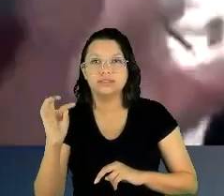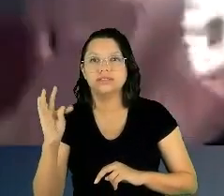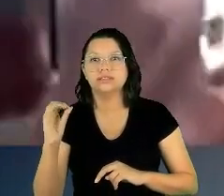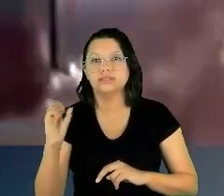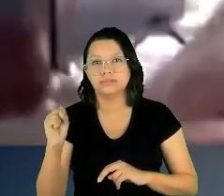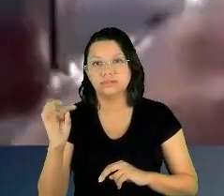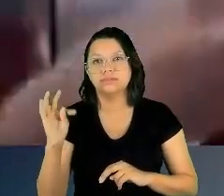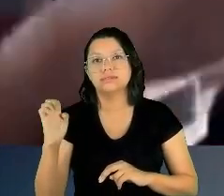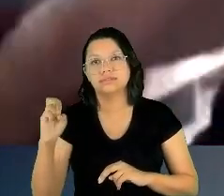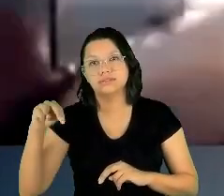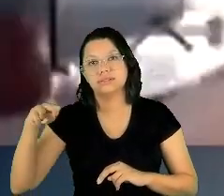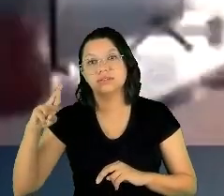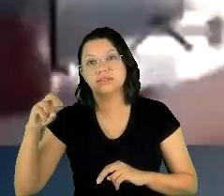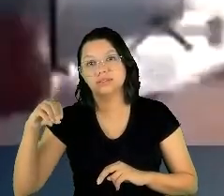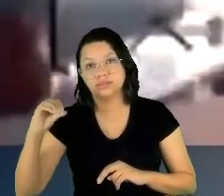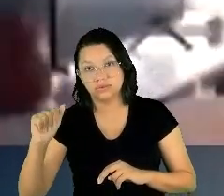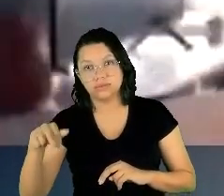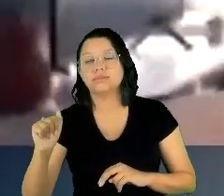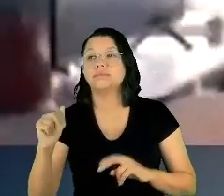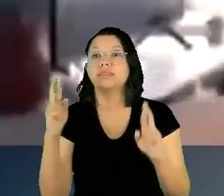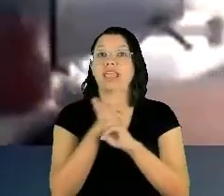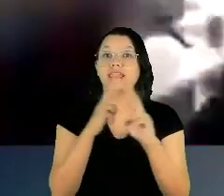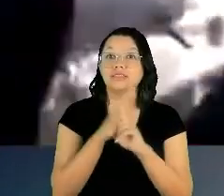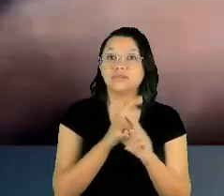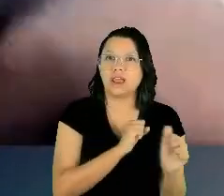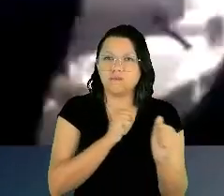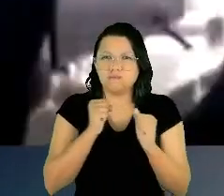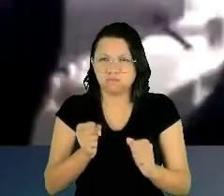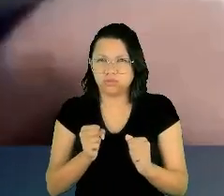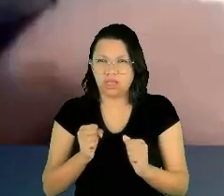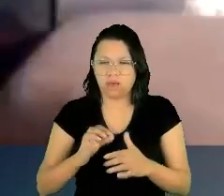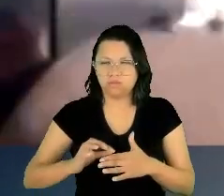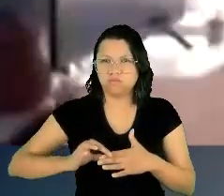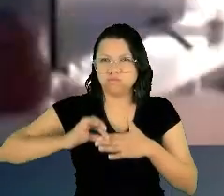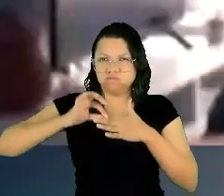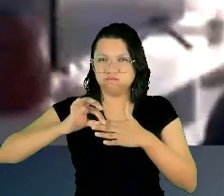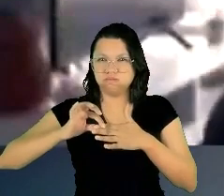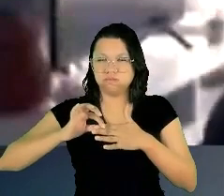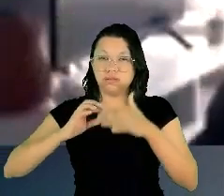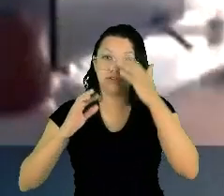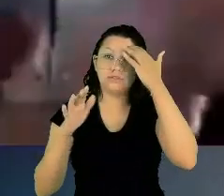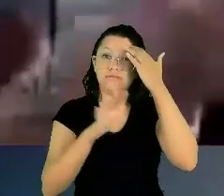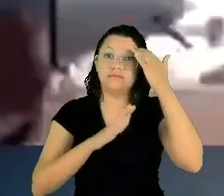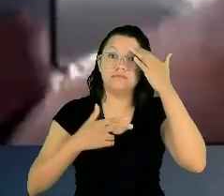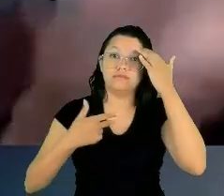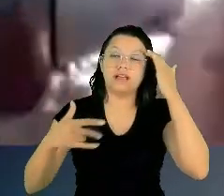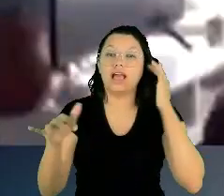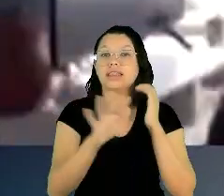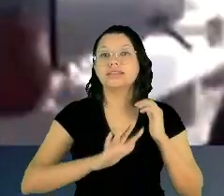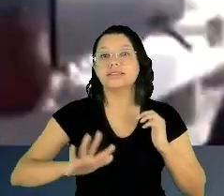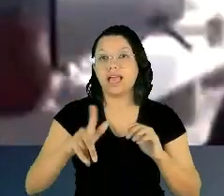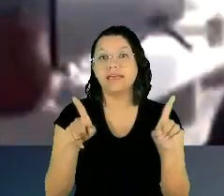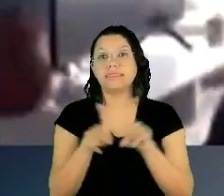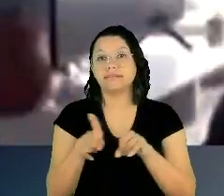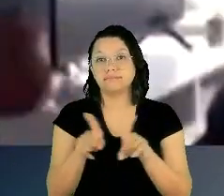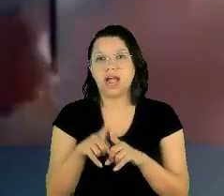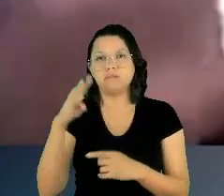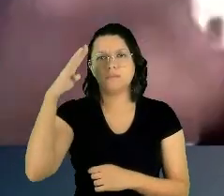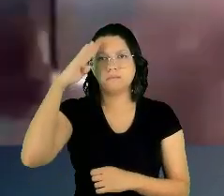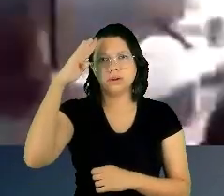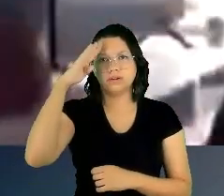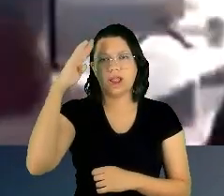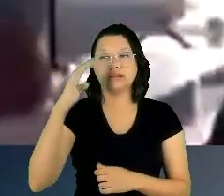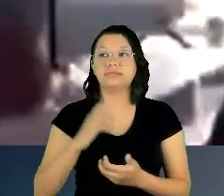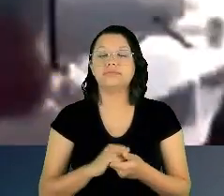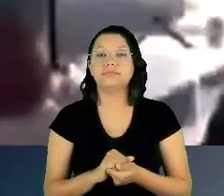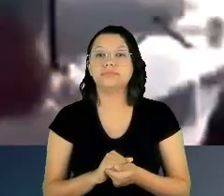com executivos e eles relacionaram o poder, o status desses executivos de diversas áreas, inclusive a